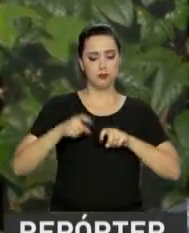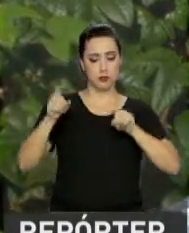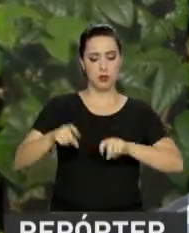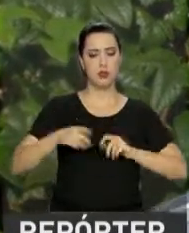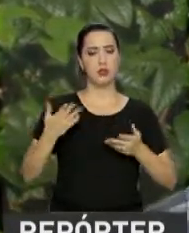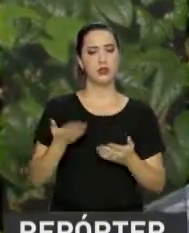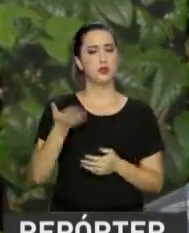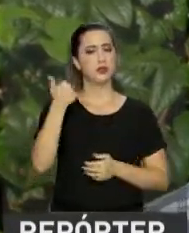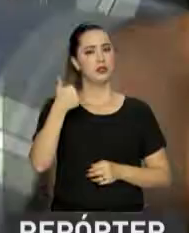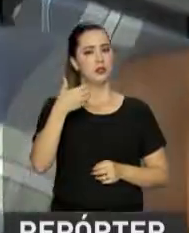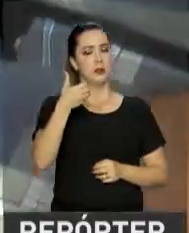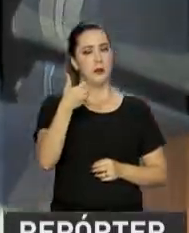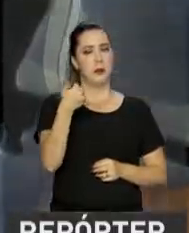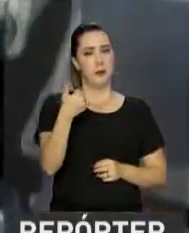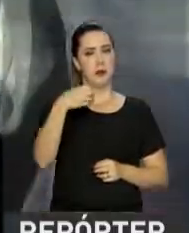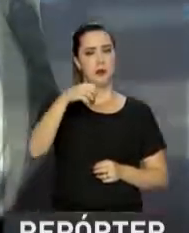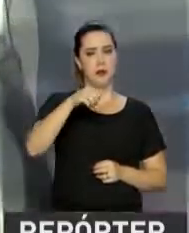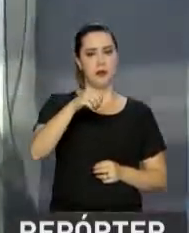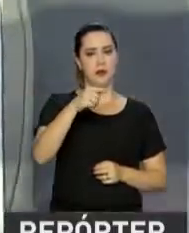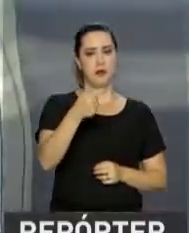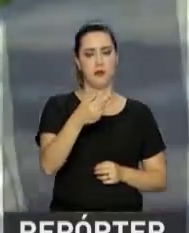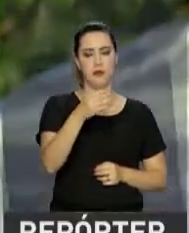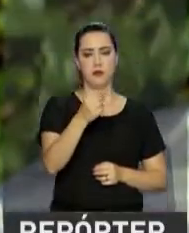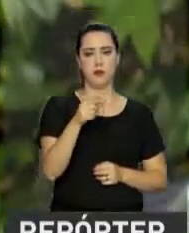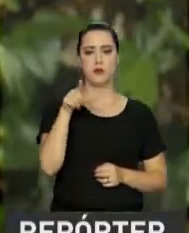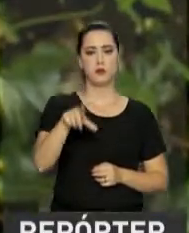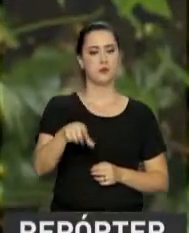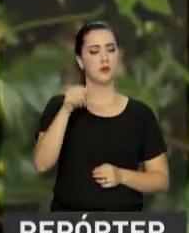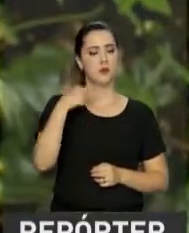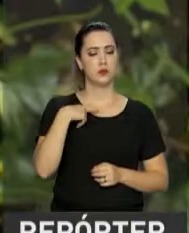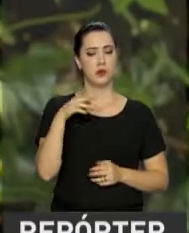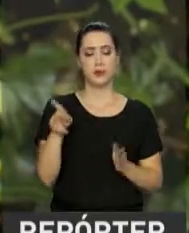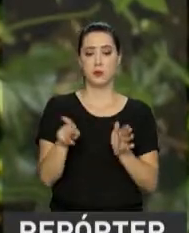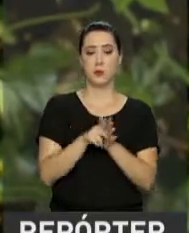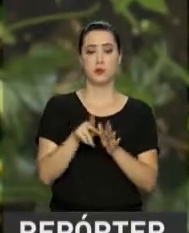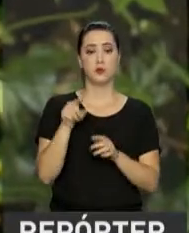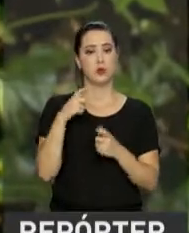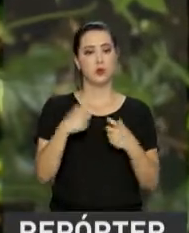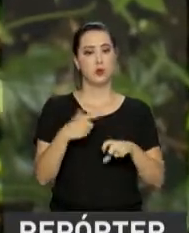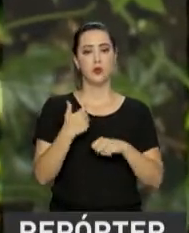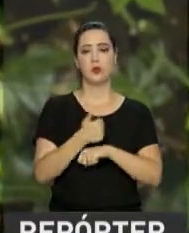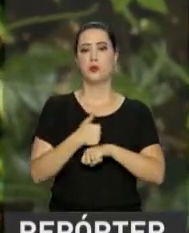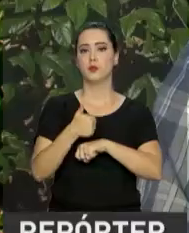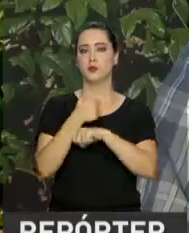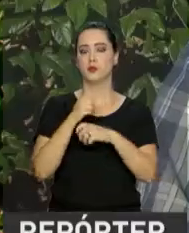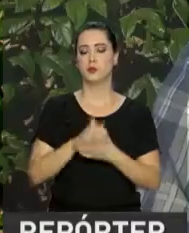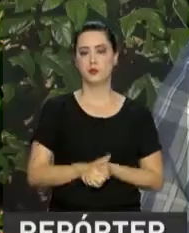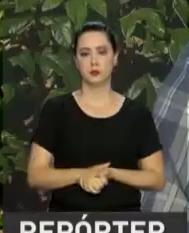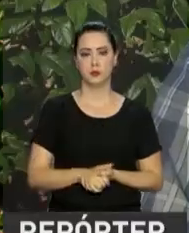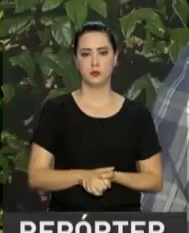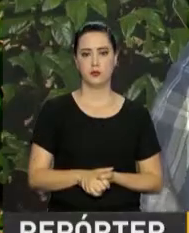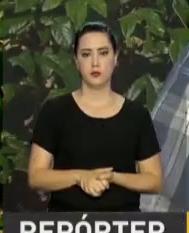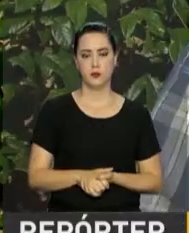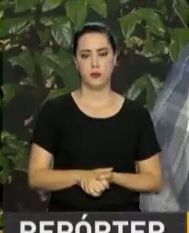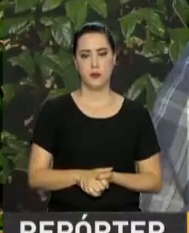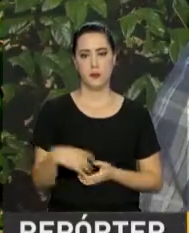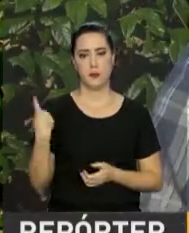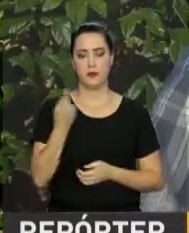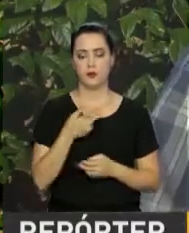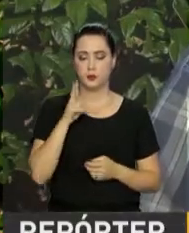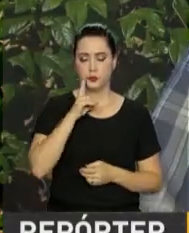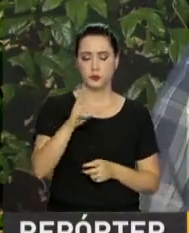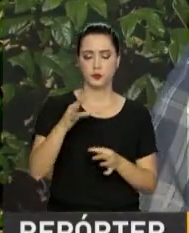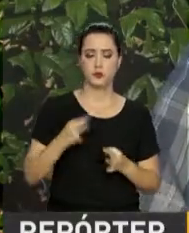desde 1970 isso foi decisivo na hora de escolher onde ia trabalhar a gente vê essas tecnologias da embrapa